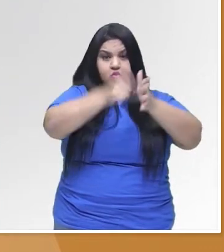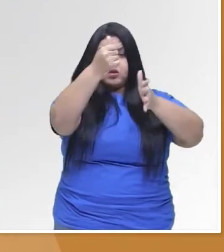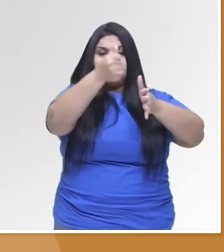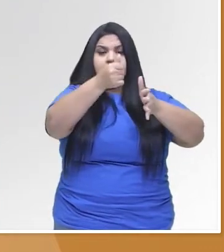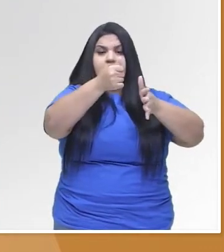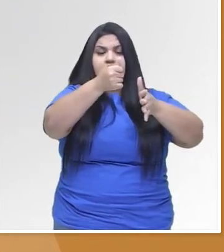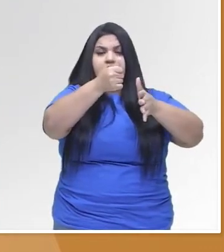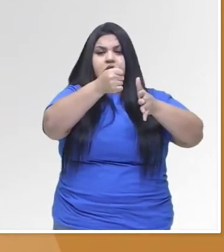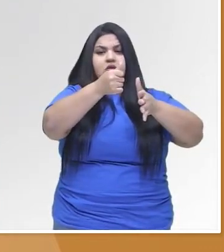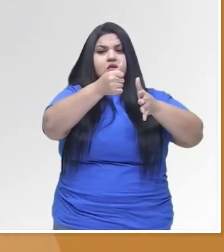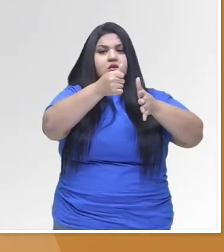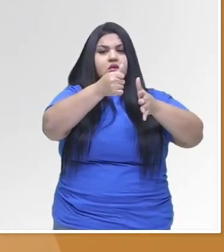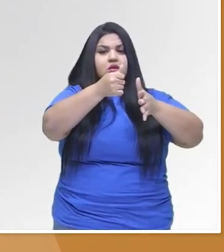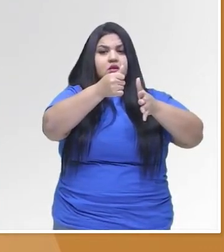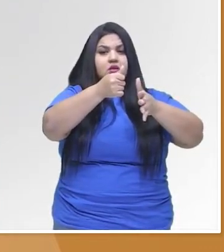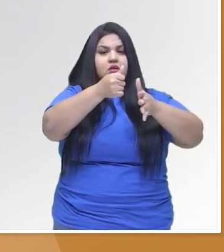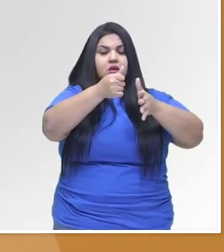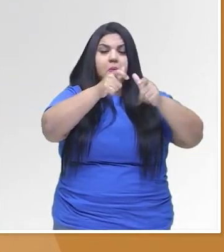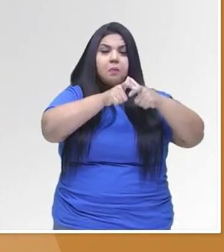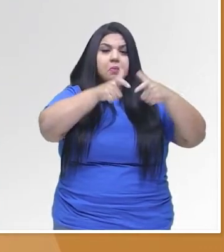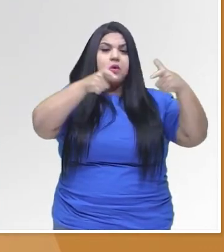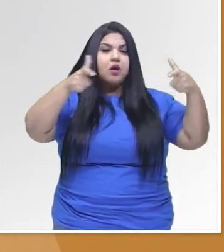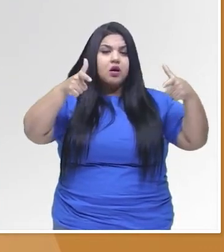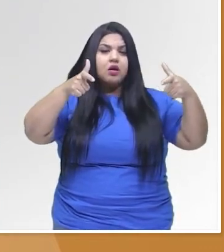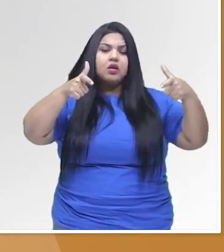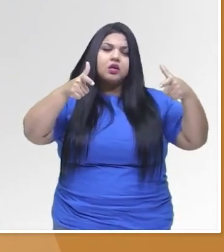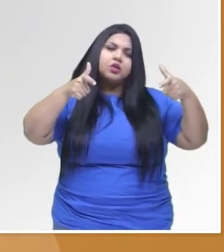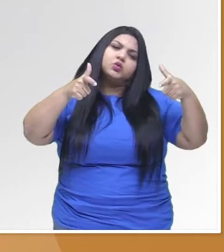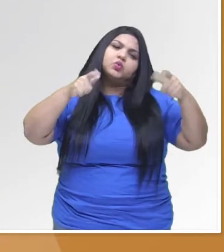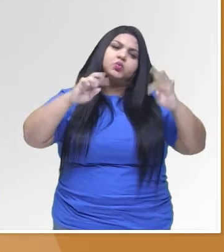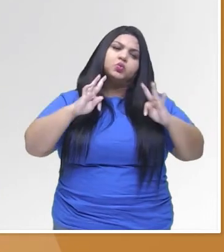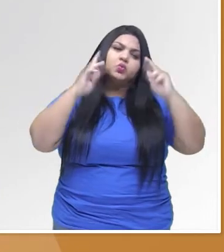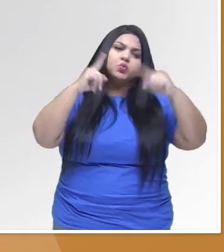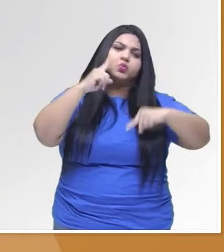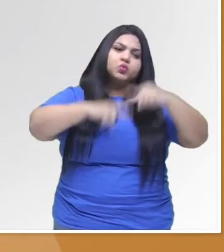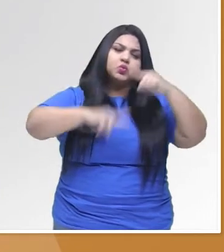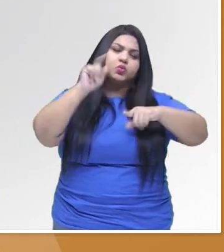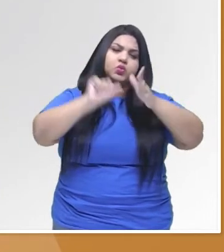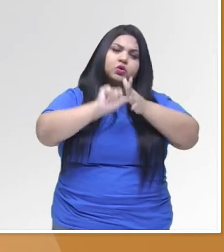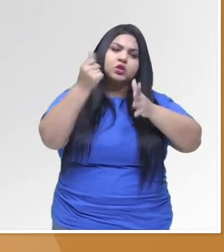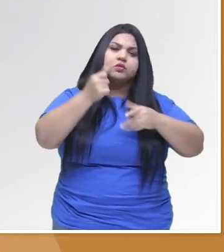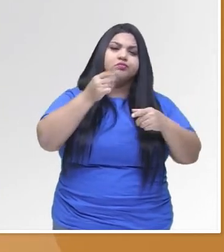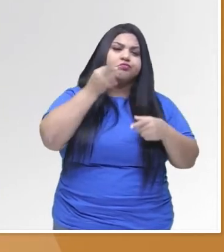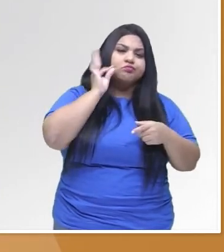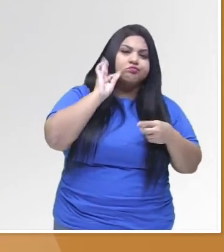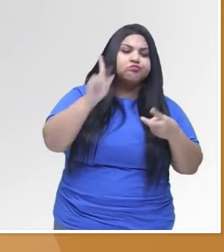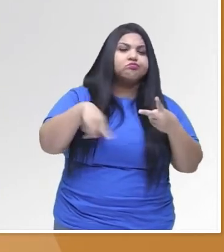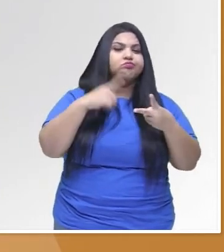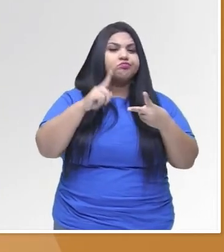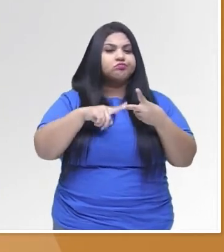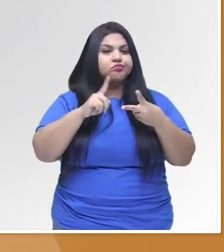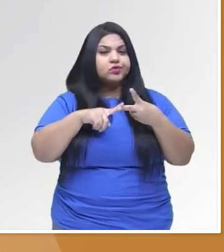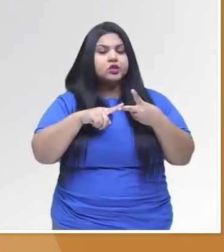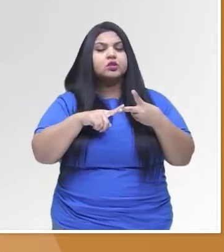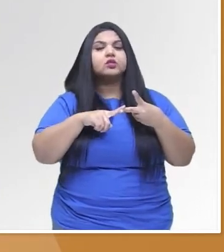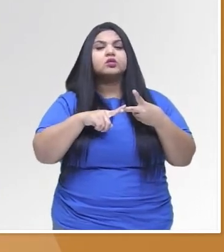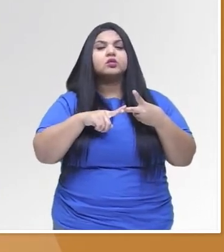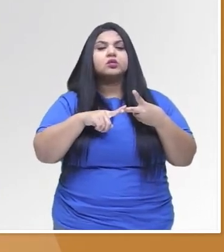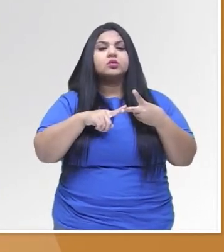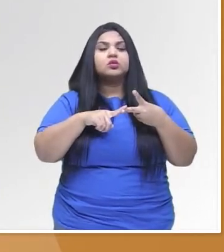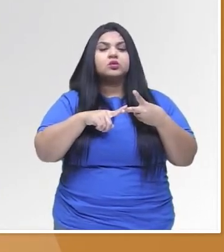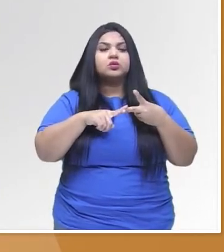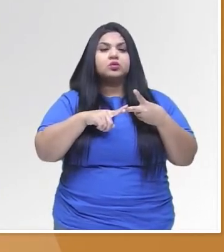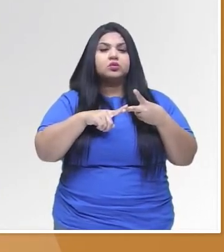Destaca-se também aqui, ó, a maioria deles aqui é tudo produto primário, tá? Café, atividade primária,